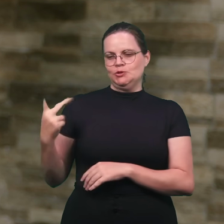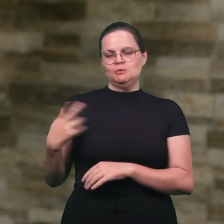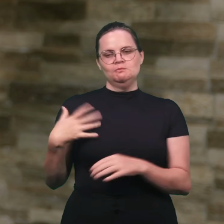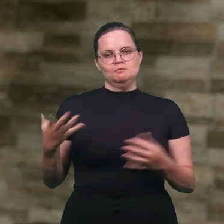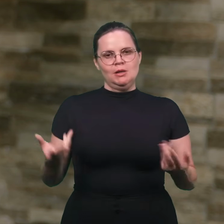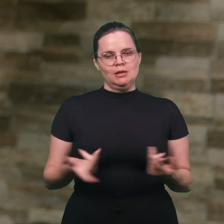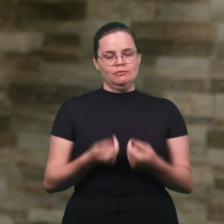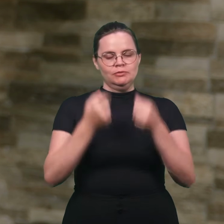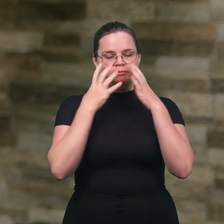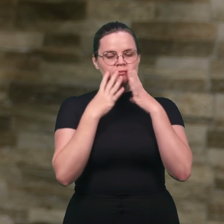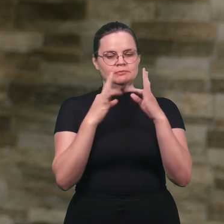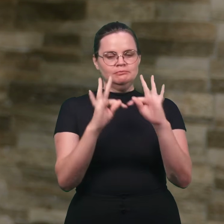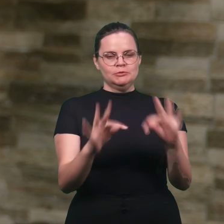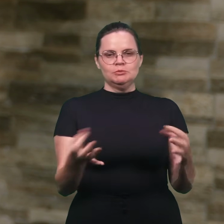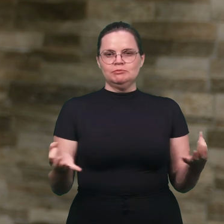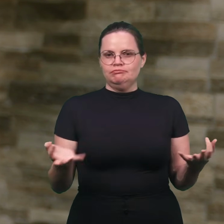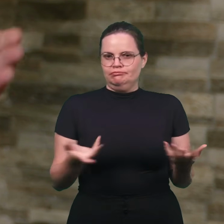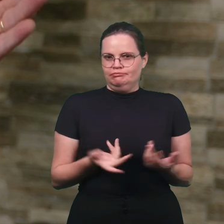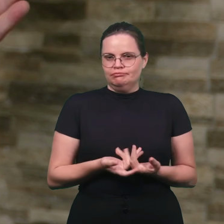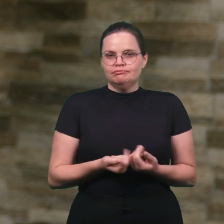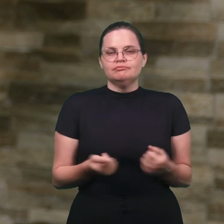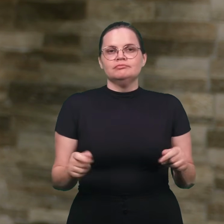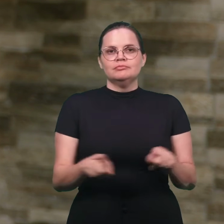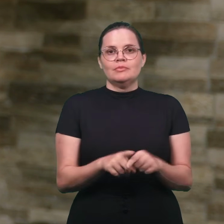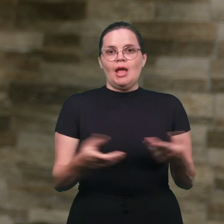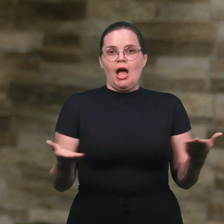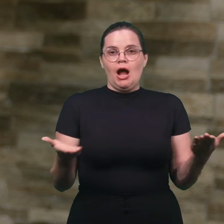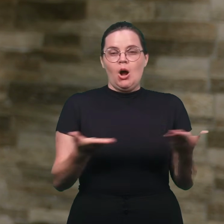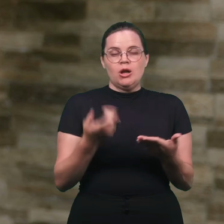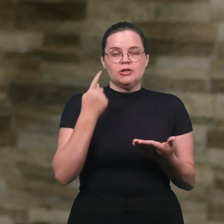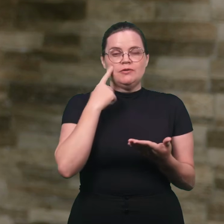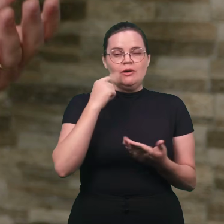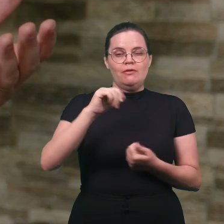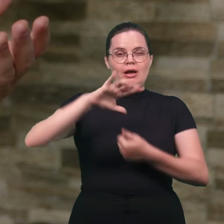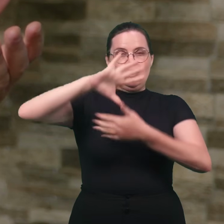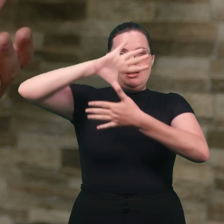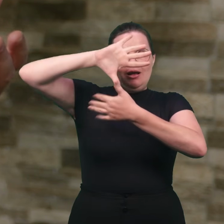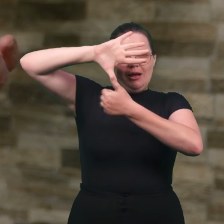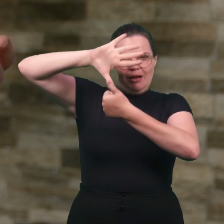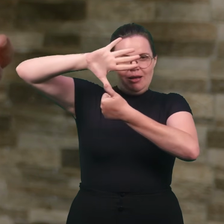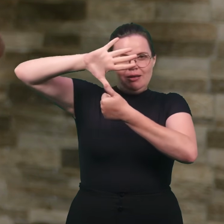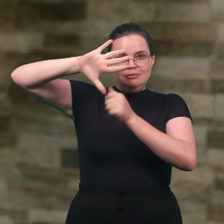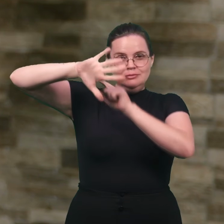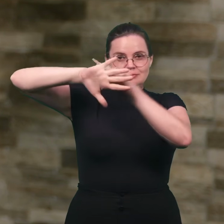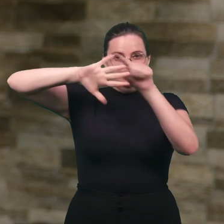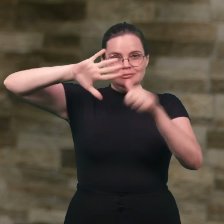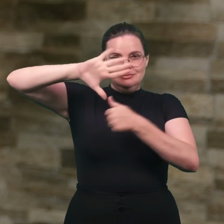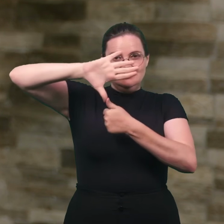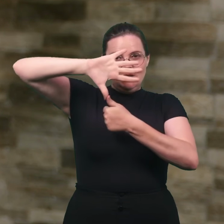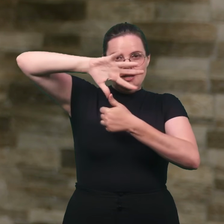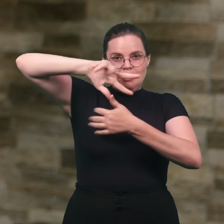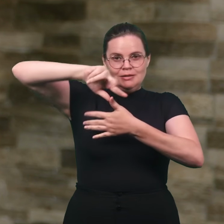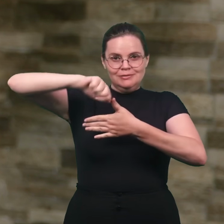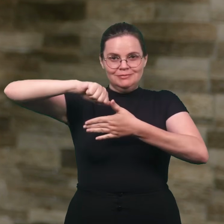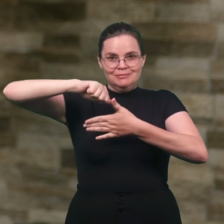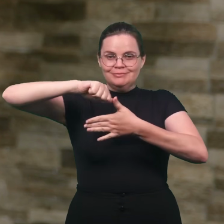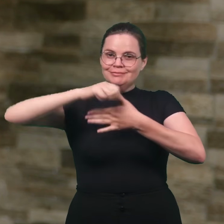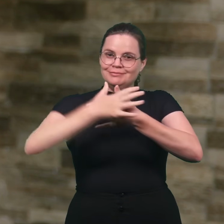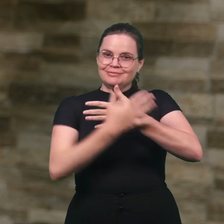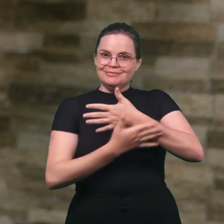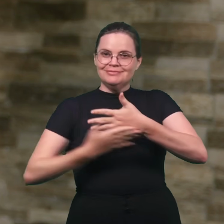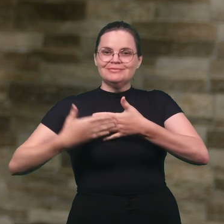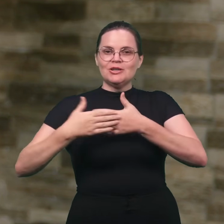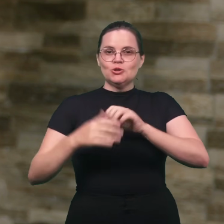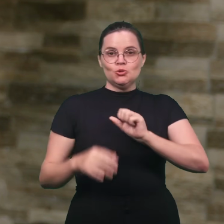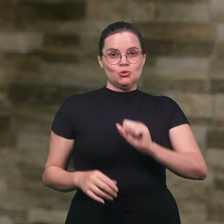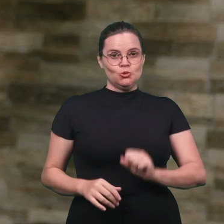testemunhos gloriosos, e agora a gente vai descer um pouquinho mais. Nós saímos lá da América do Norte, nós vamos agora para um país aqui da América do